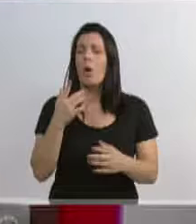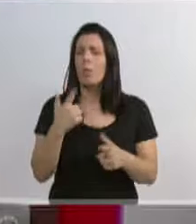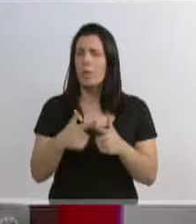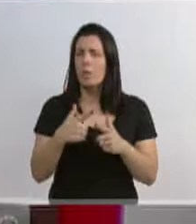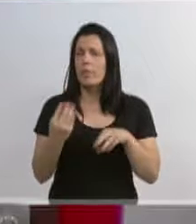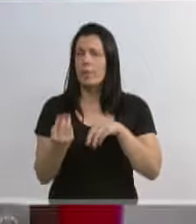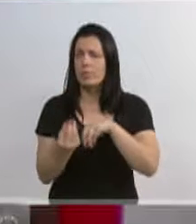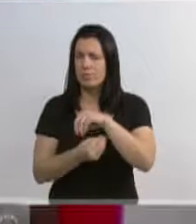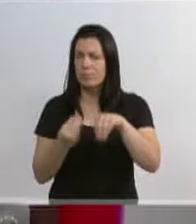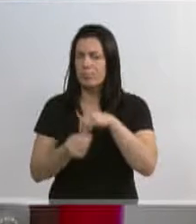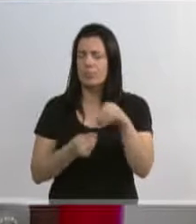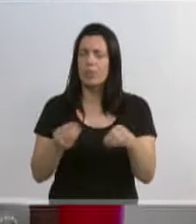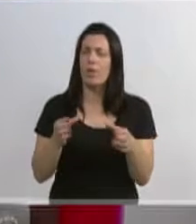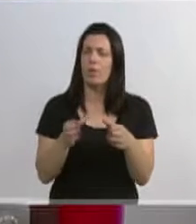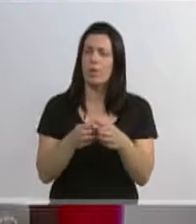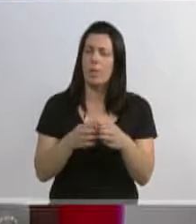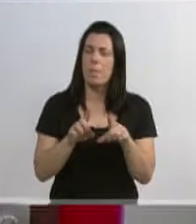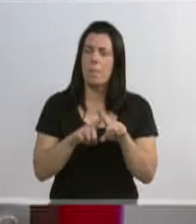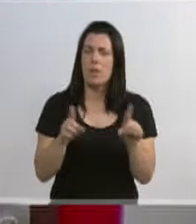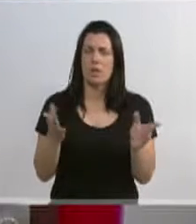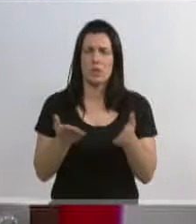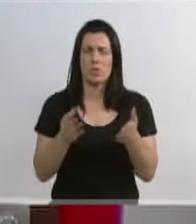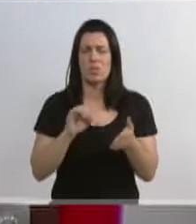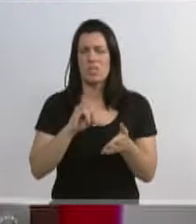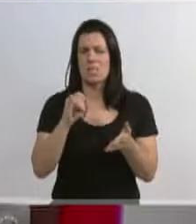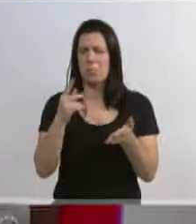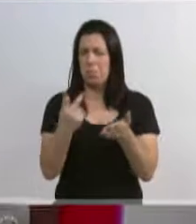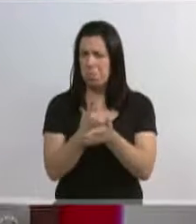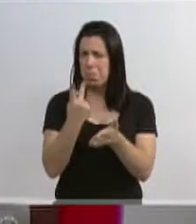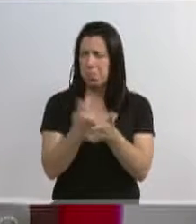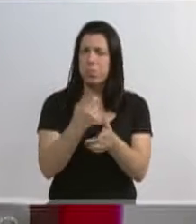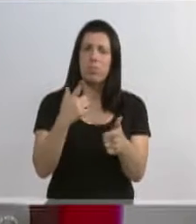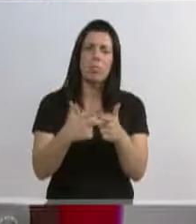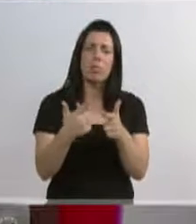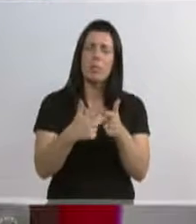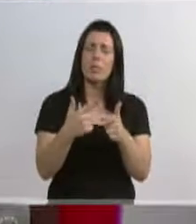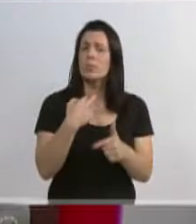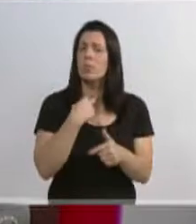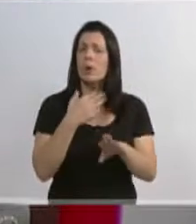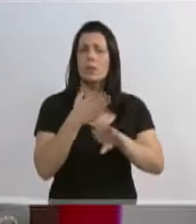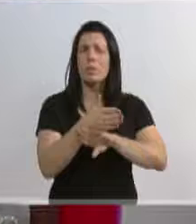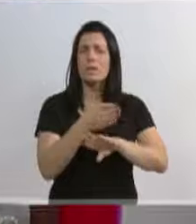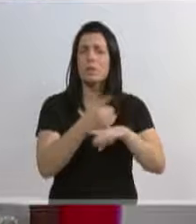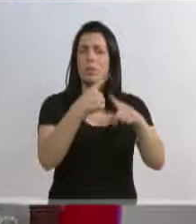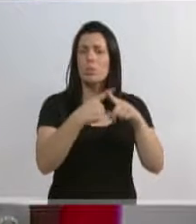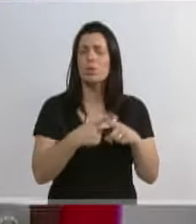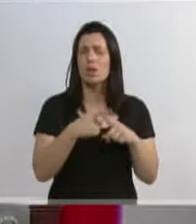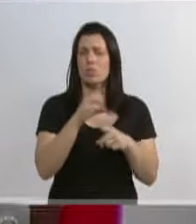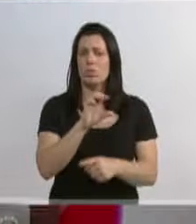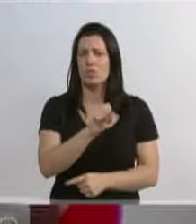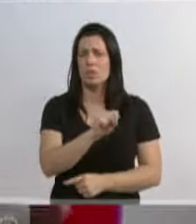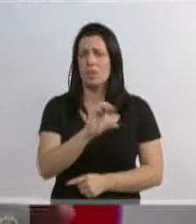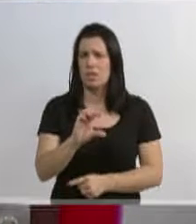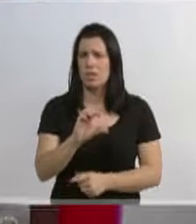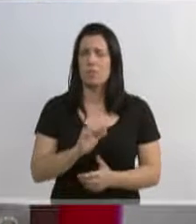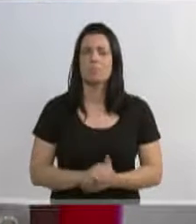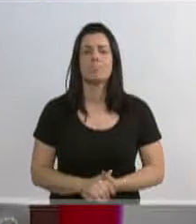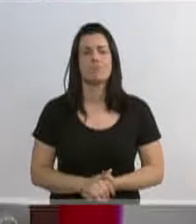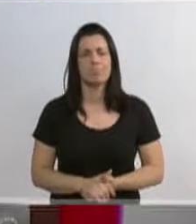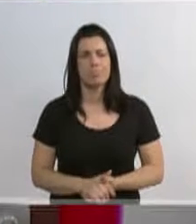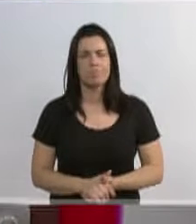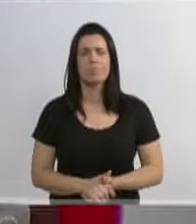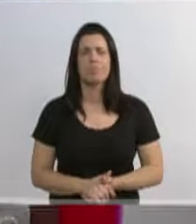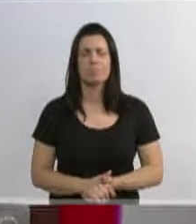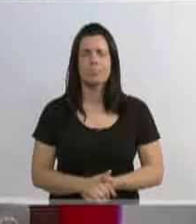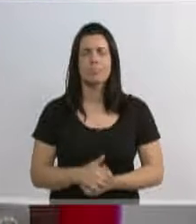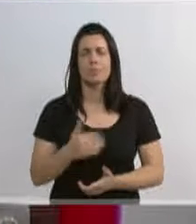anos. Mas se ele não tivesse hoje devidamente regularizado, não estaria participando do campeonato catarinense. Então, por isso, aí vem, mais